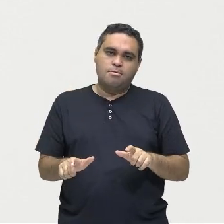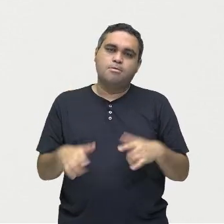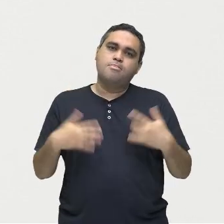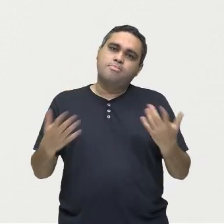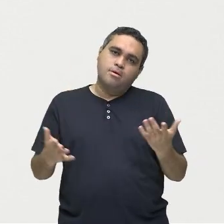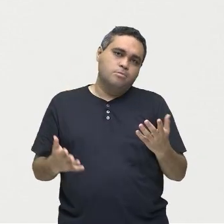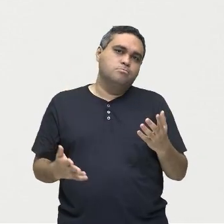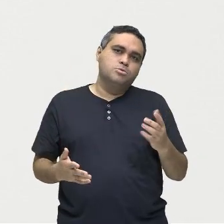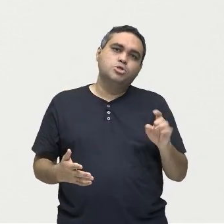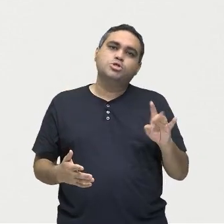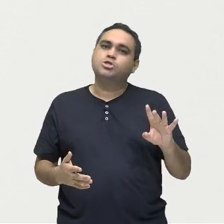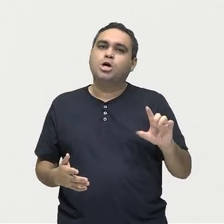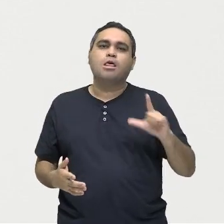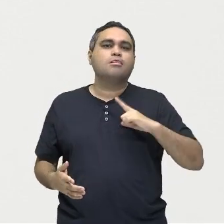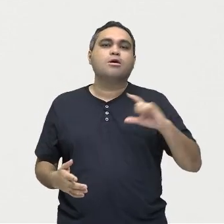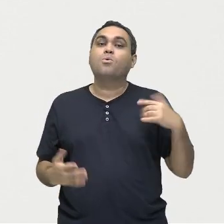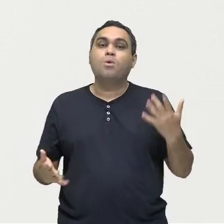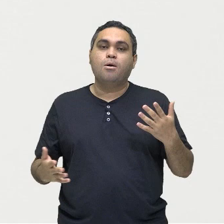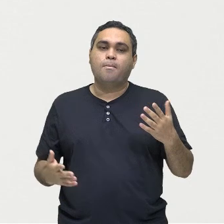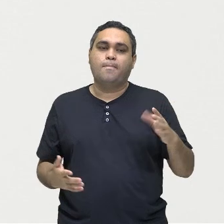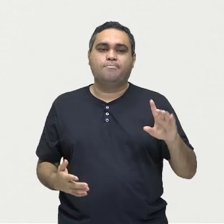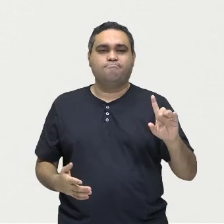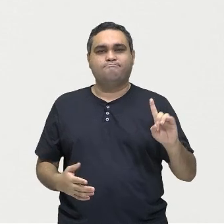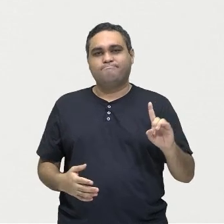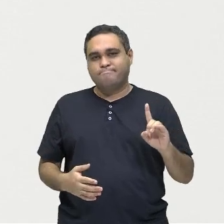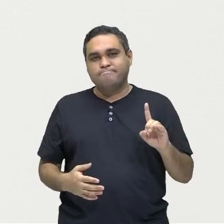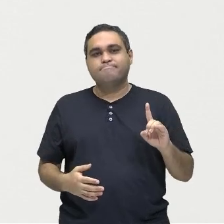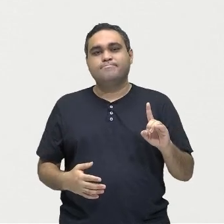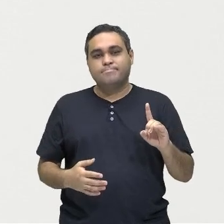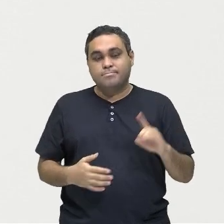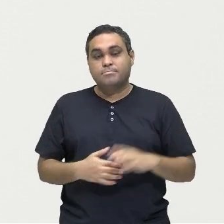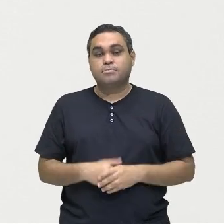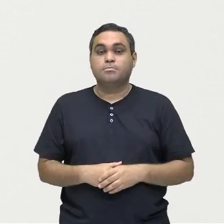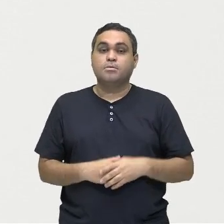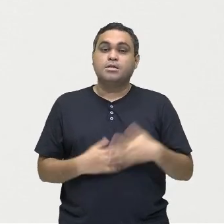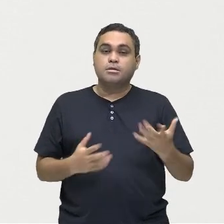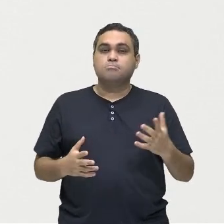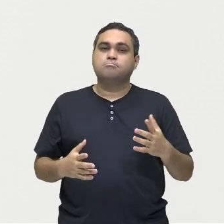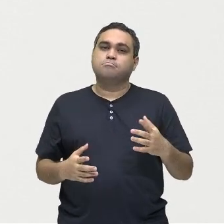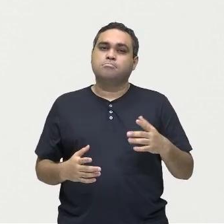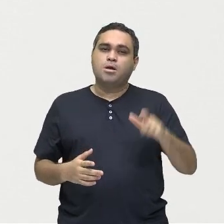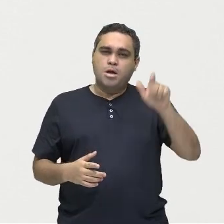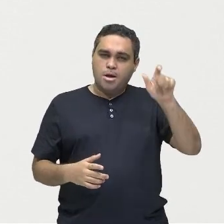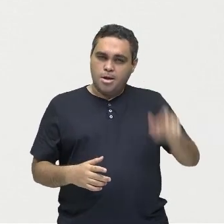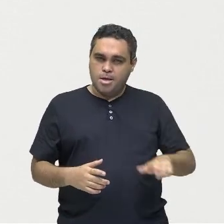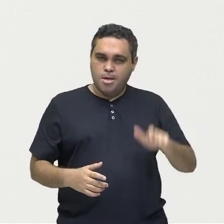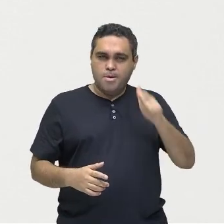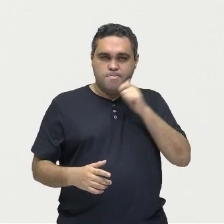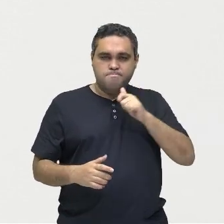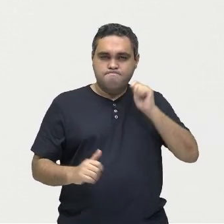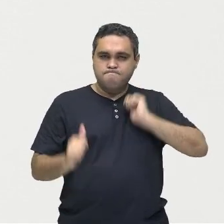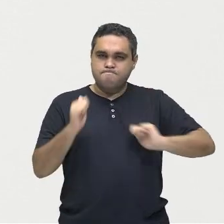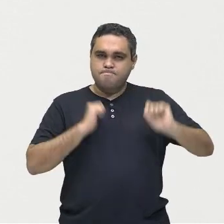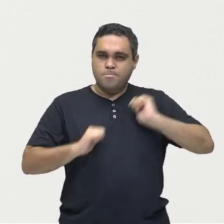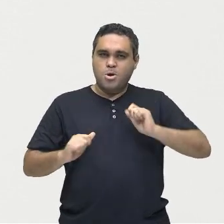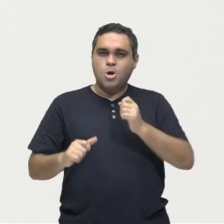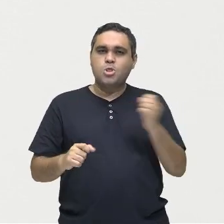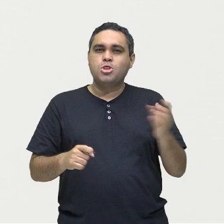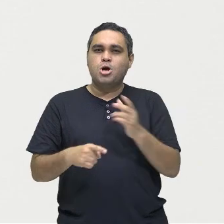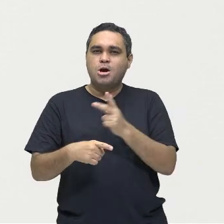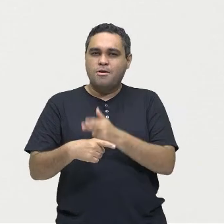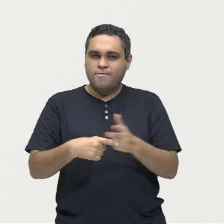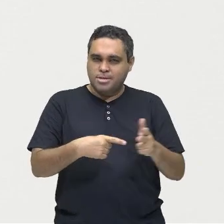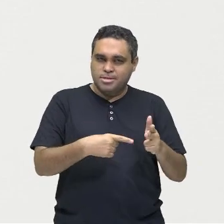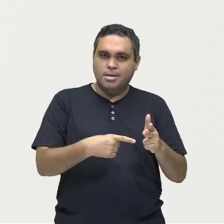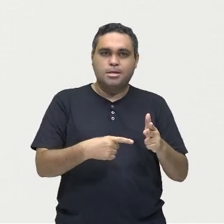lógica, sobrou a letra D. A letra D diz assim, choveram elogios para a atriz da nova série. Aí você